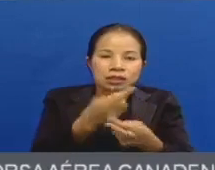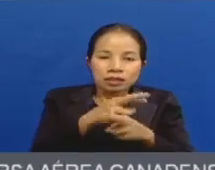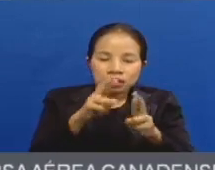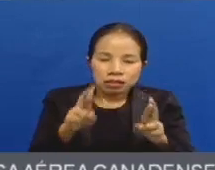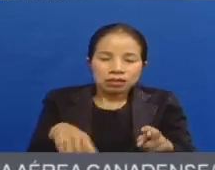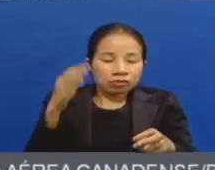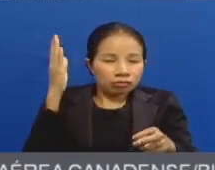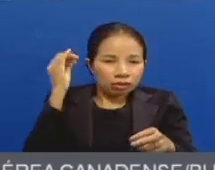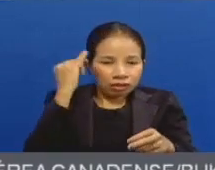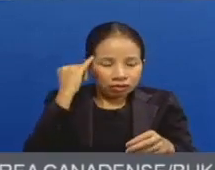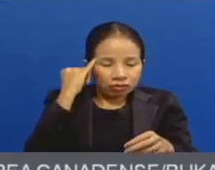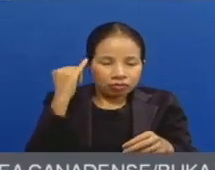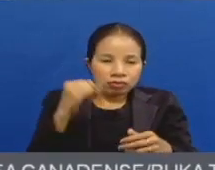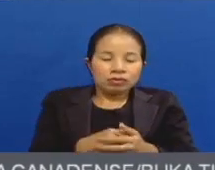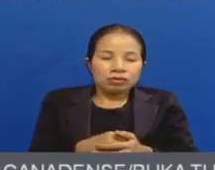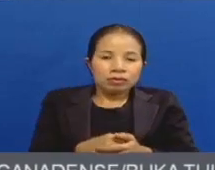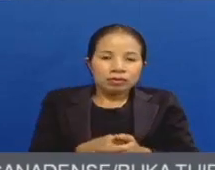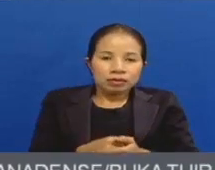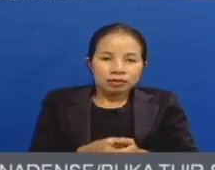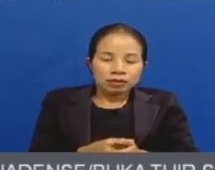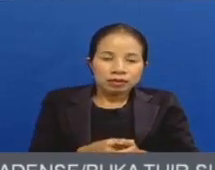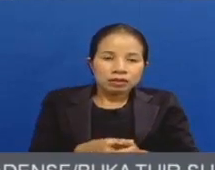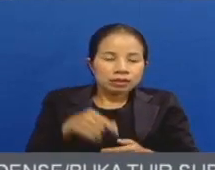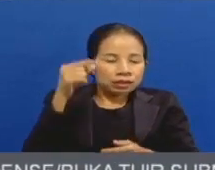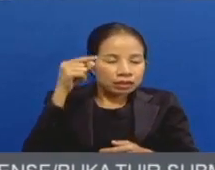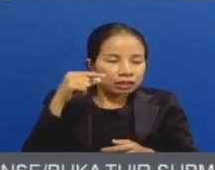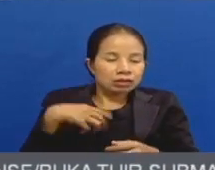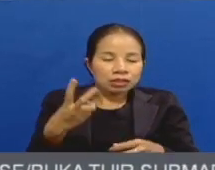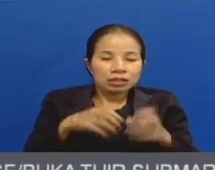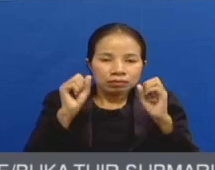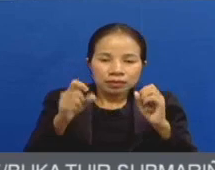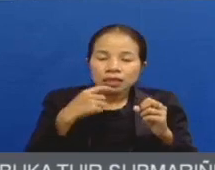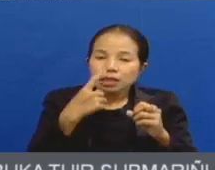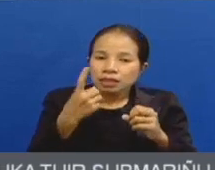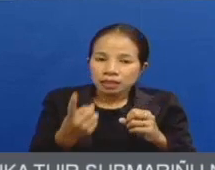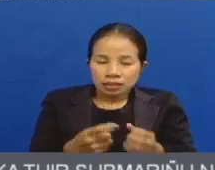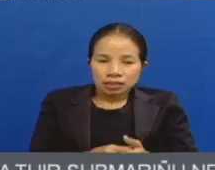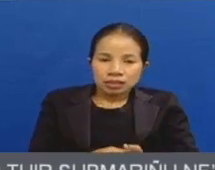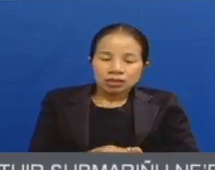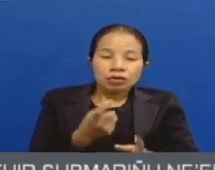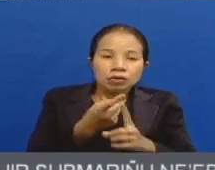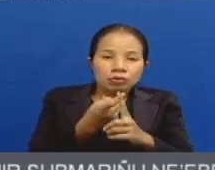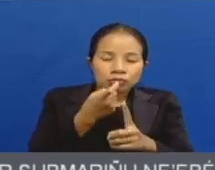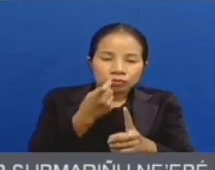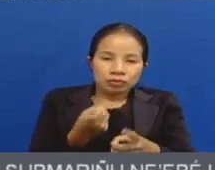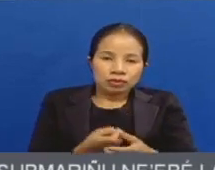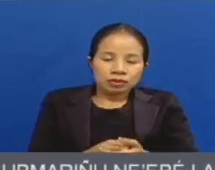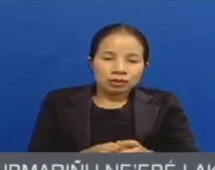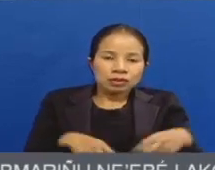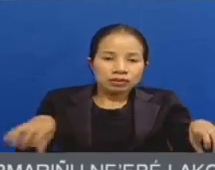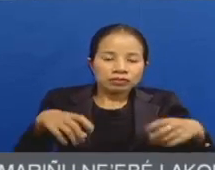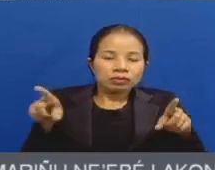análise abordagem integrado gênero ninia ida nei tabela di hangkata parte ida husi luta